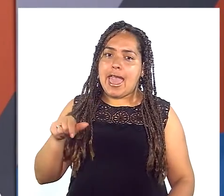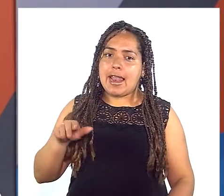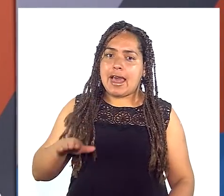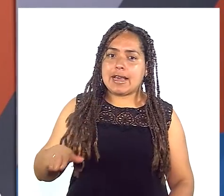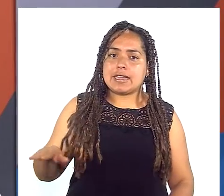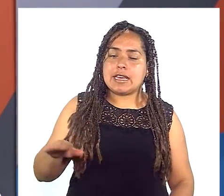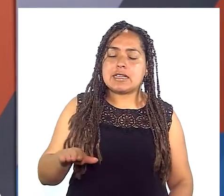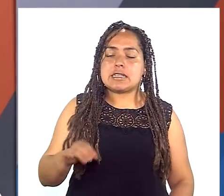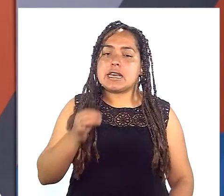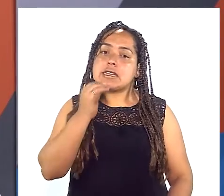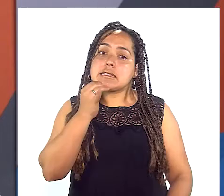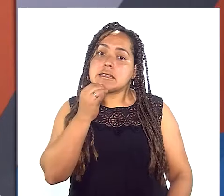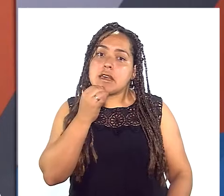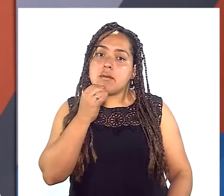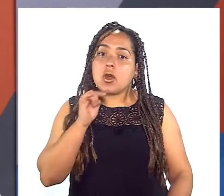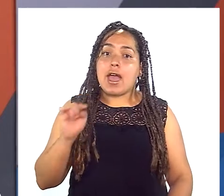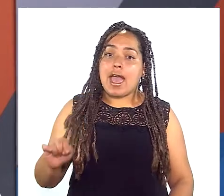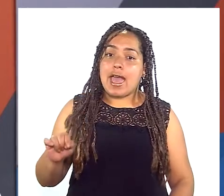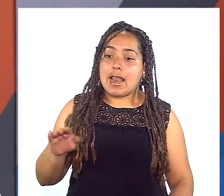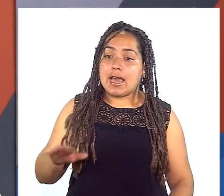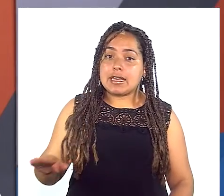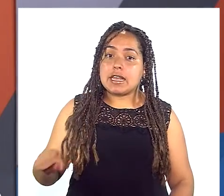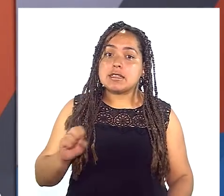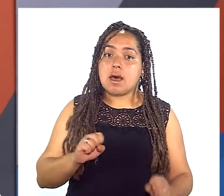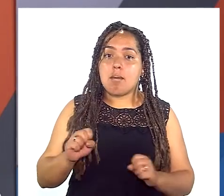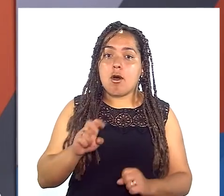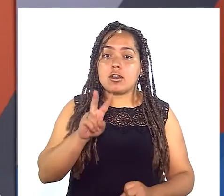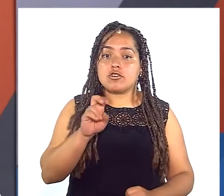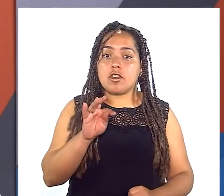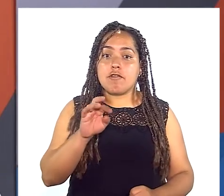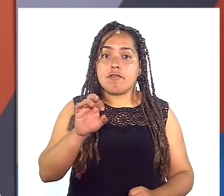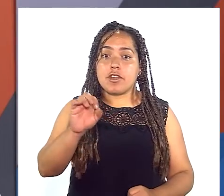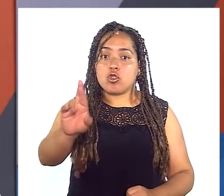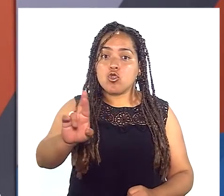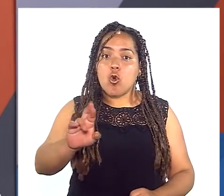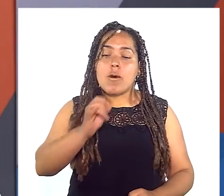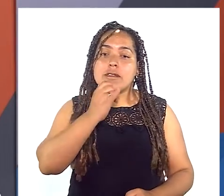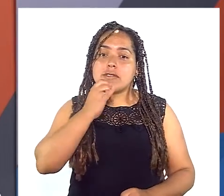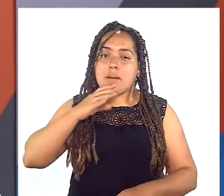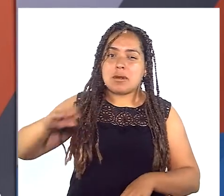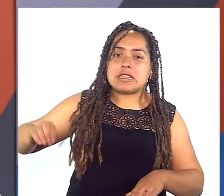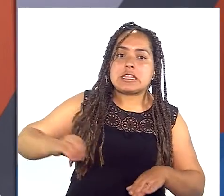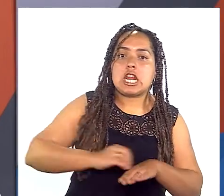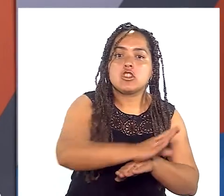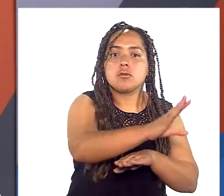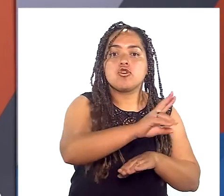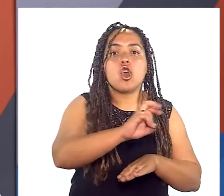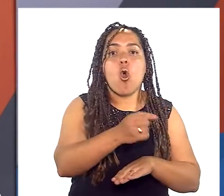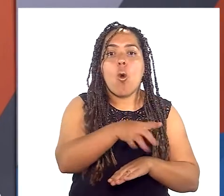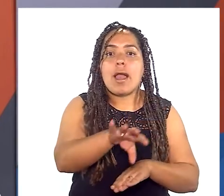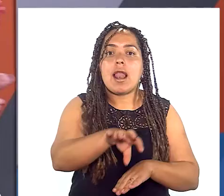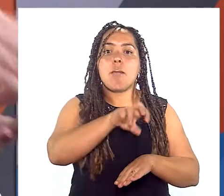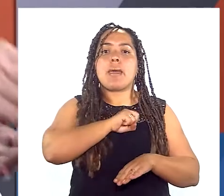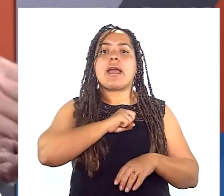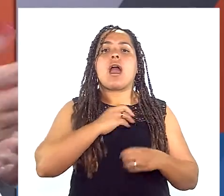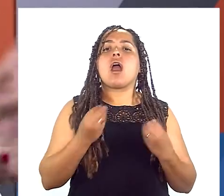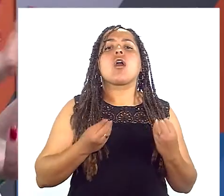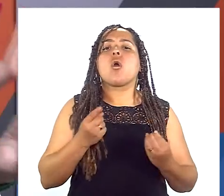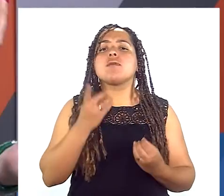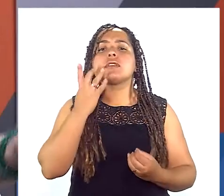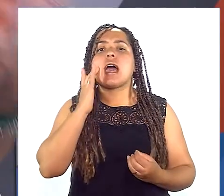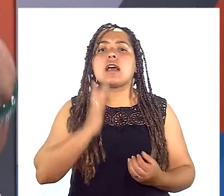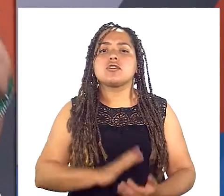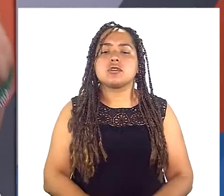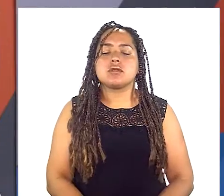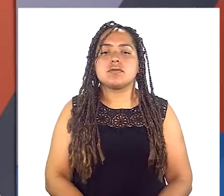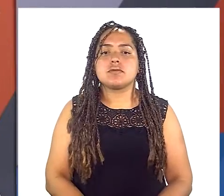é o contágio na criança ou da criança? Quer dizer, a criança sendo um vetor que ela contaminaria ou que